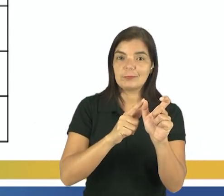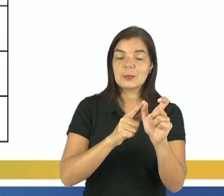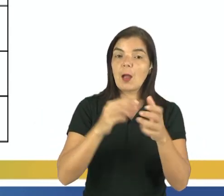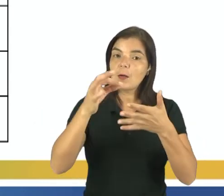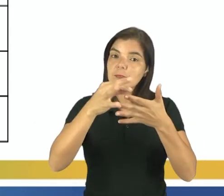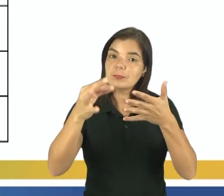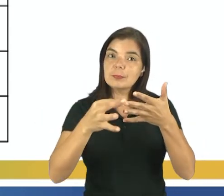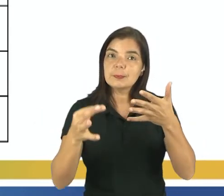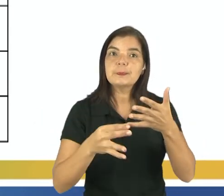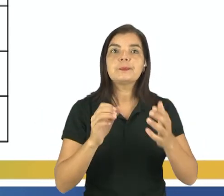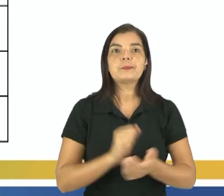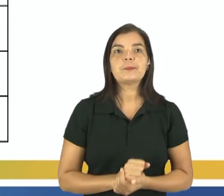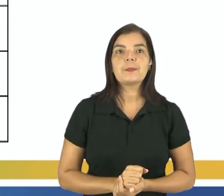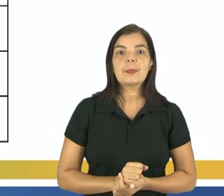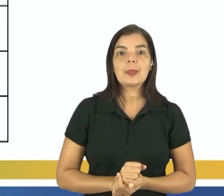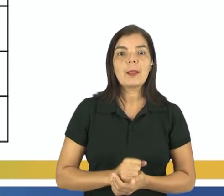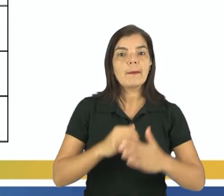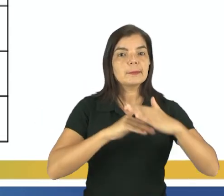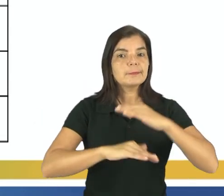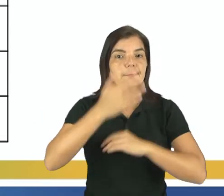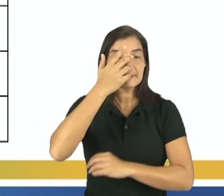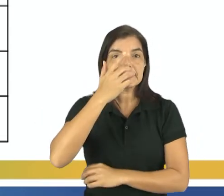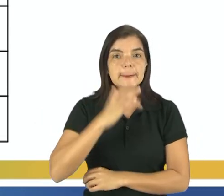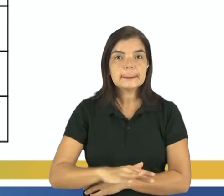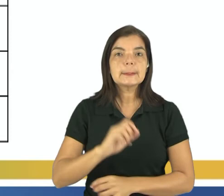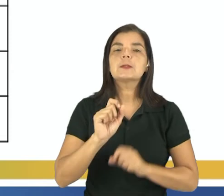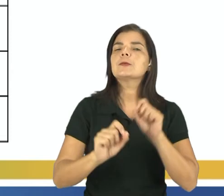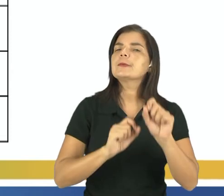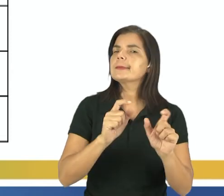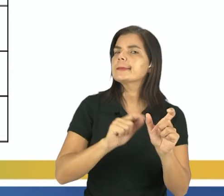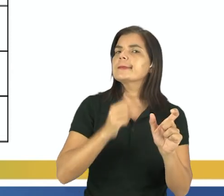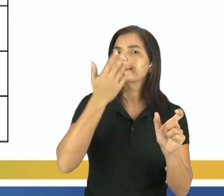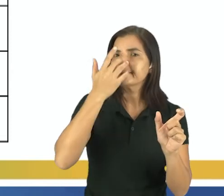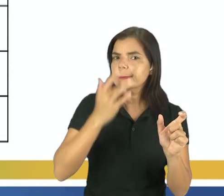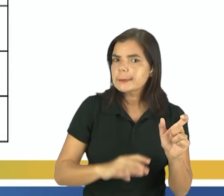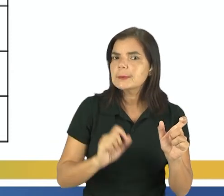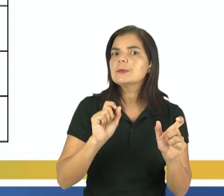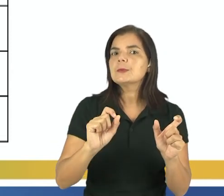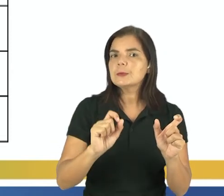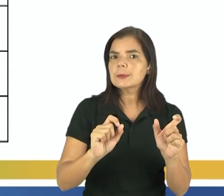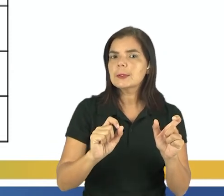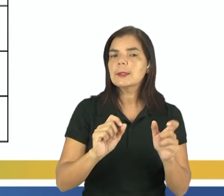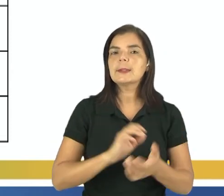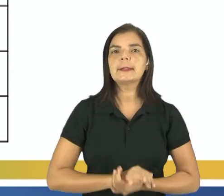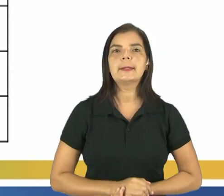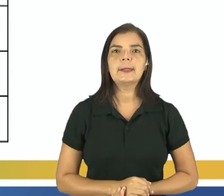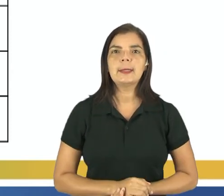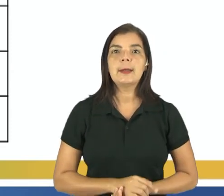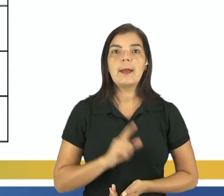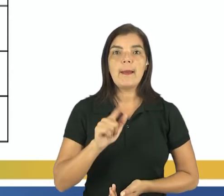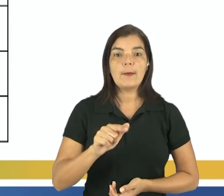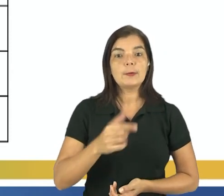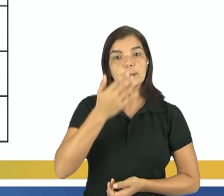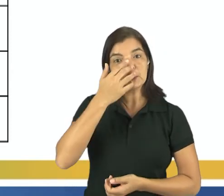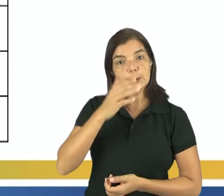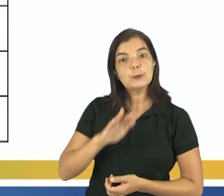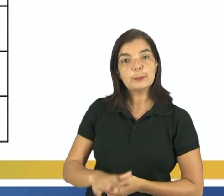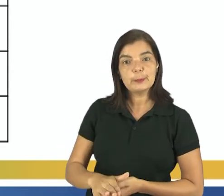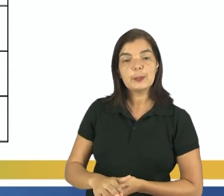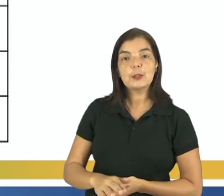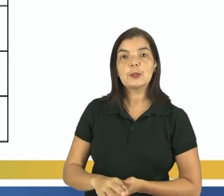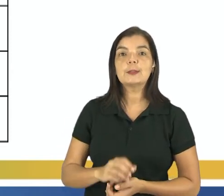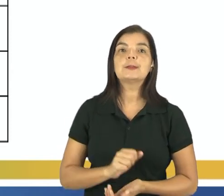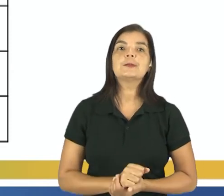a elementos circenses. Abaixo nós temos as crianças. Que palavras vão fazer associação às crianças? São elas: os